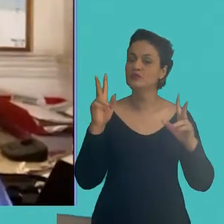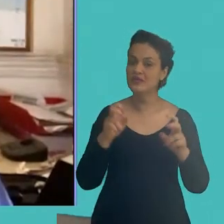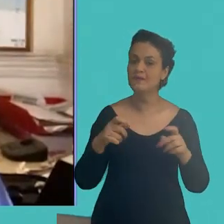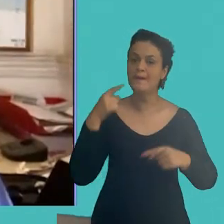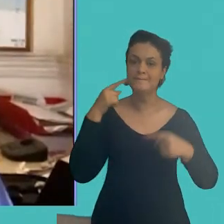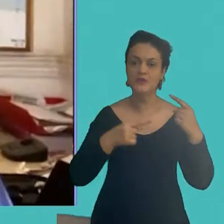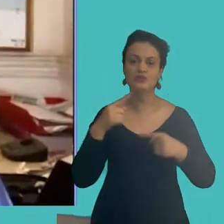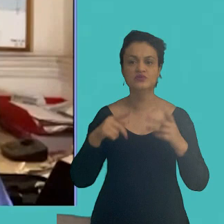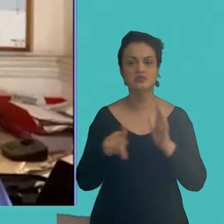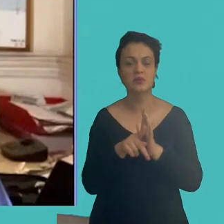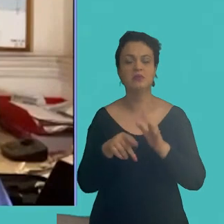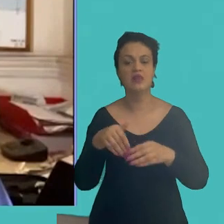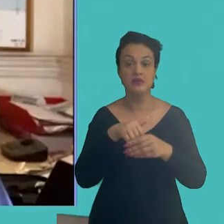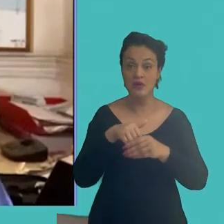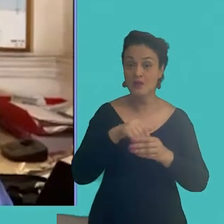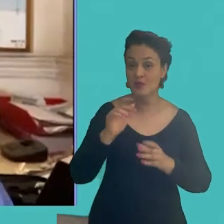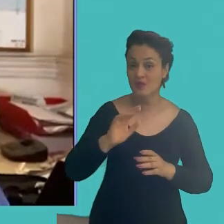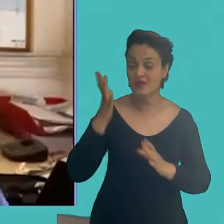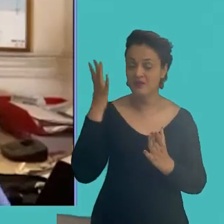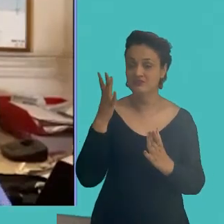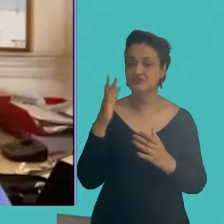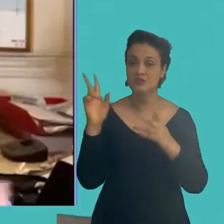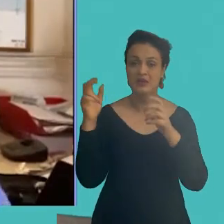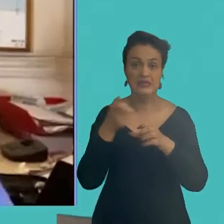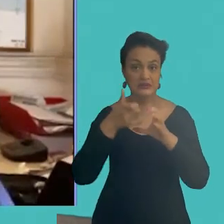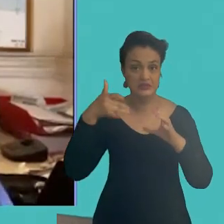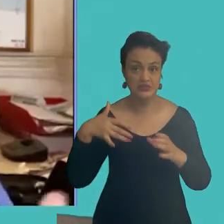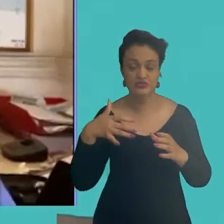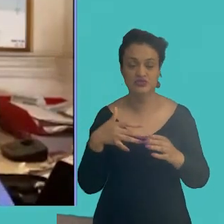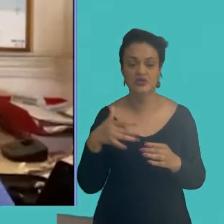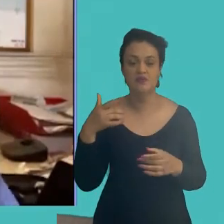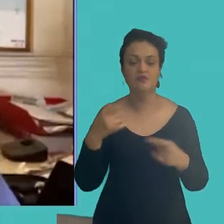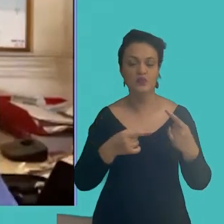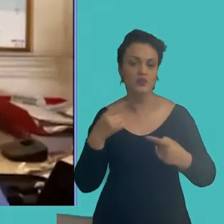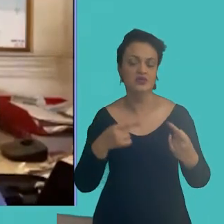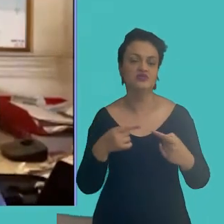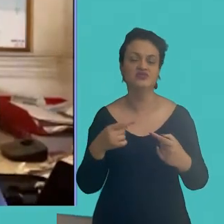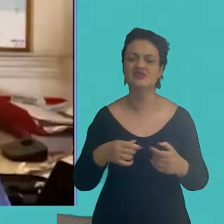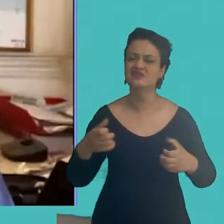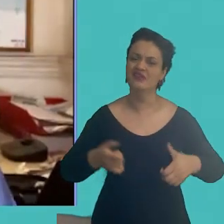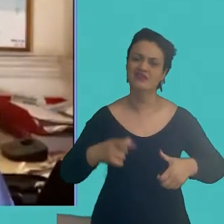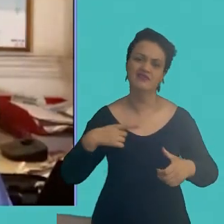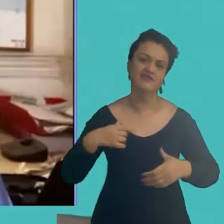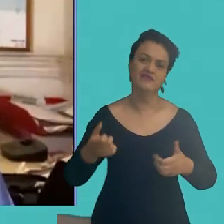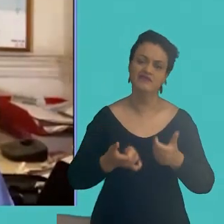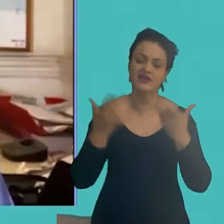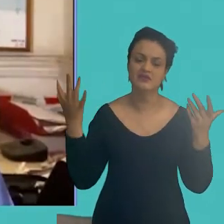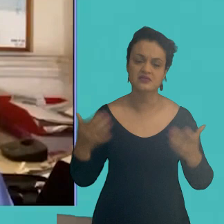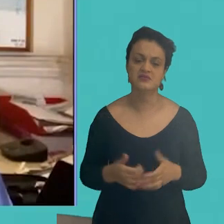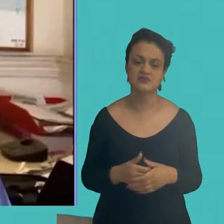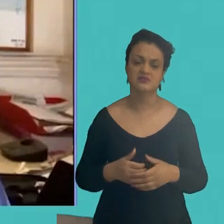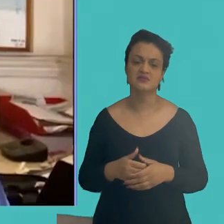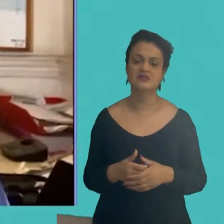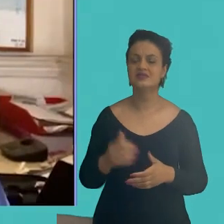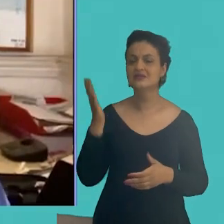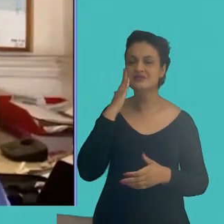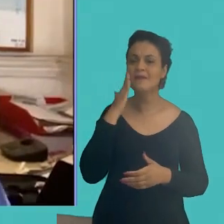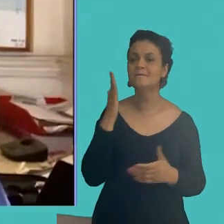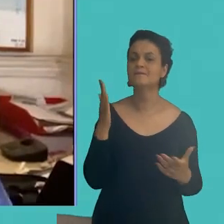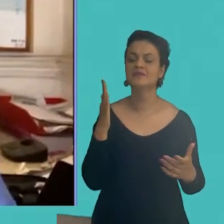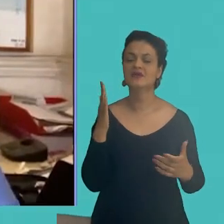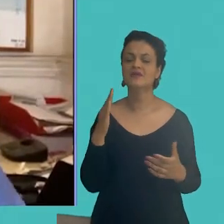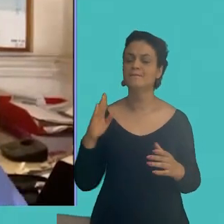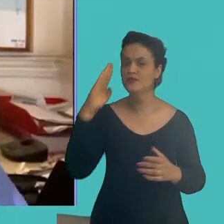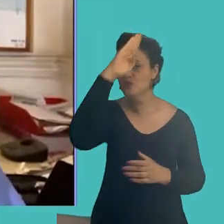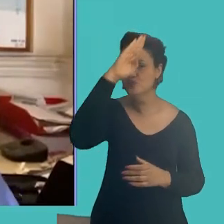uma determinada agremiação política, ou são várias, né? Se a gente entender o que é a figura de Jair Bolsonaro e